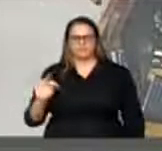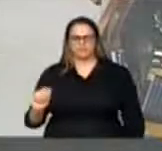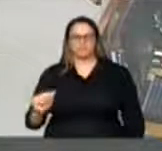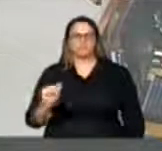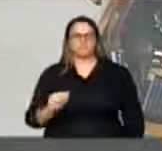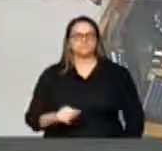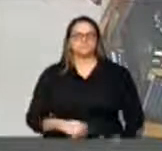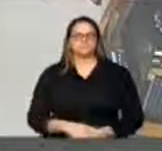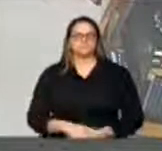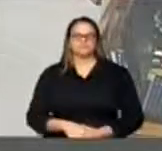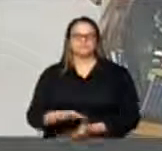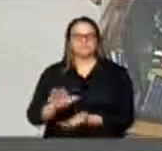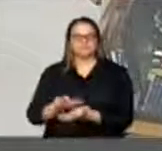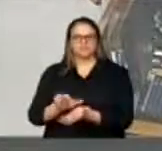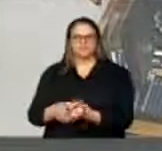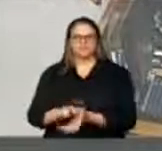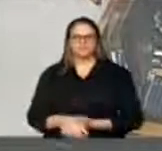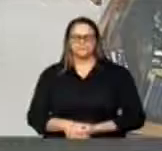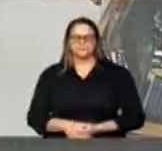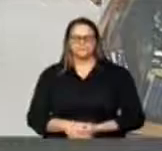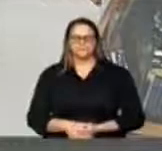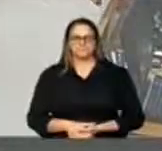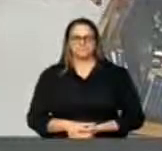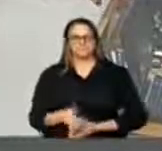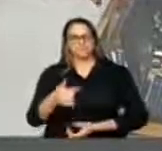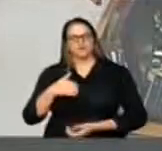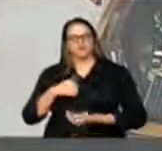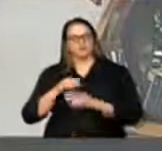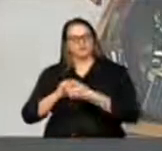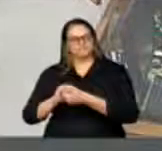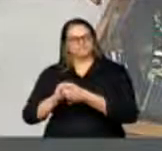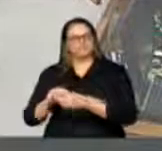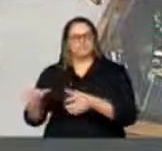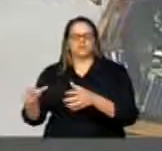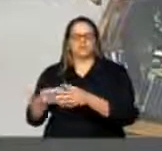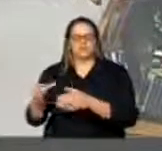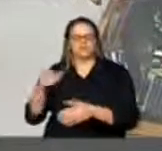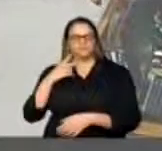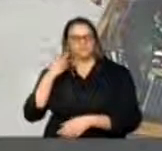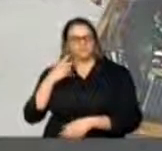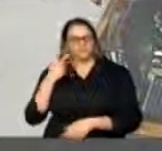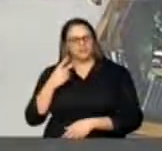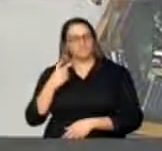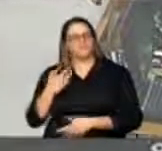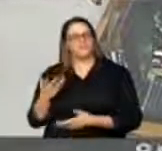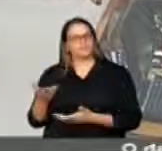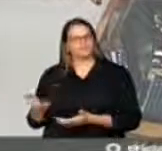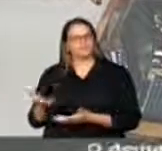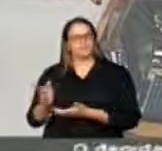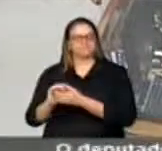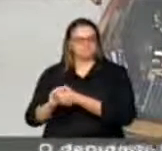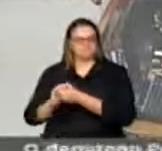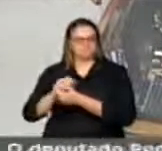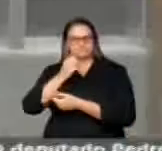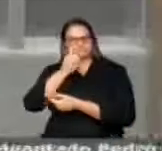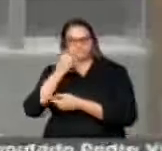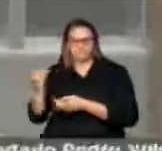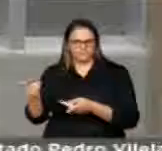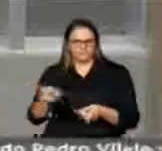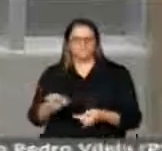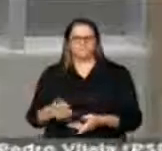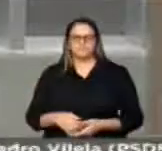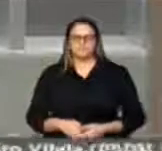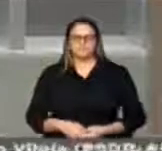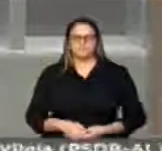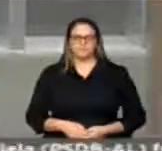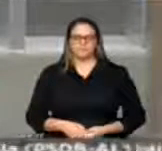Lauro, que chega com os vereadores, parabenizar nossos colegas vereadores lá de Campinas. E é